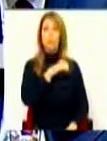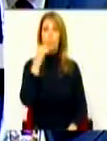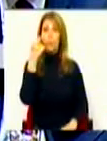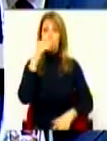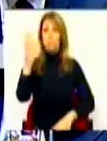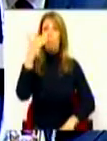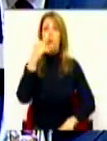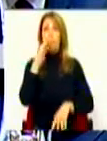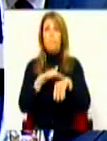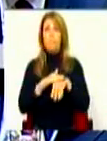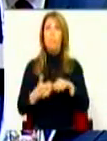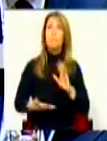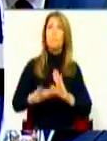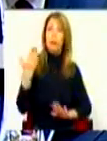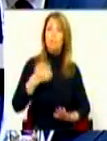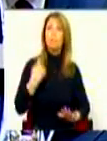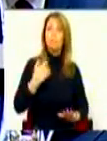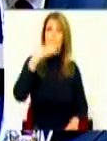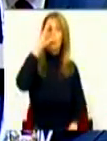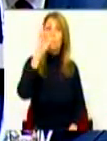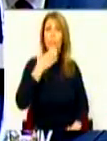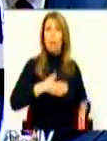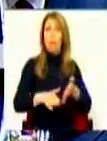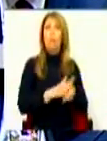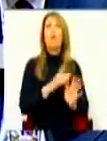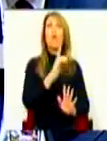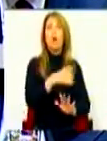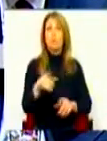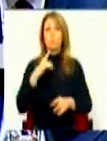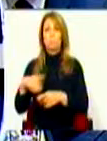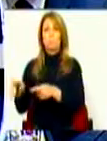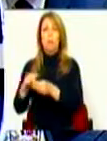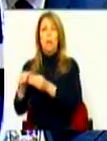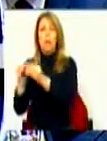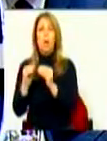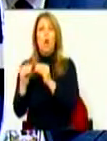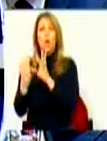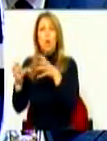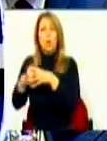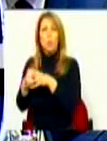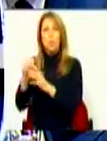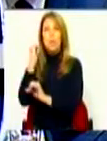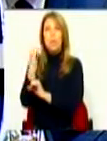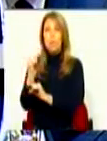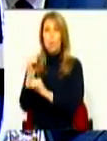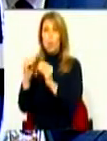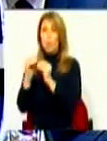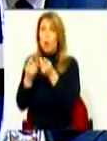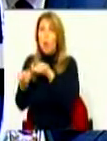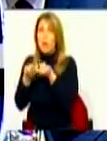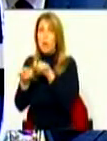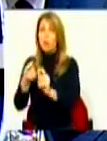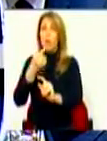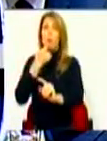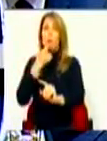vulneráveis, muitas vezes, como sabemos, são exploradas por associações criminosas altamente organizadas, dedicadas de forma perene